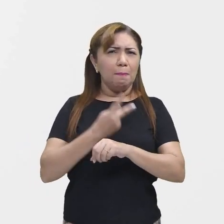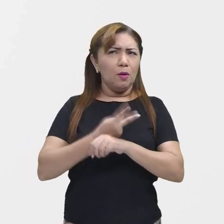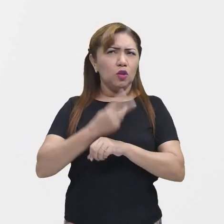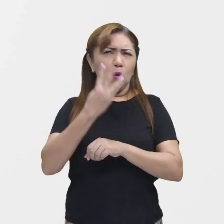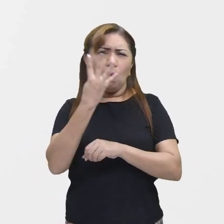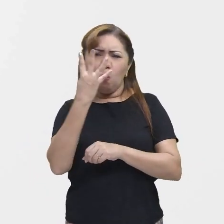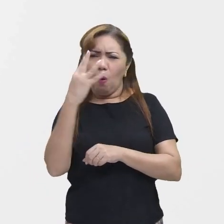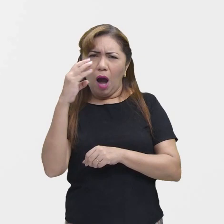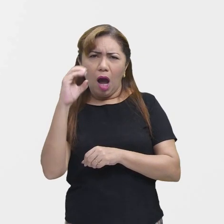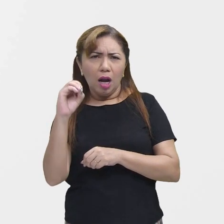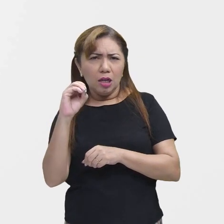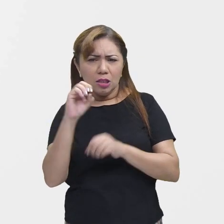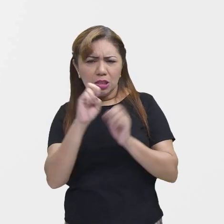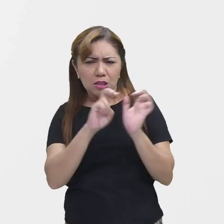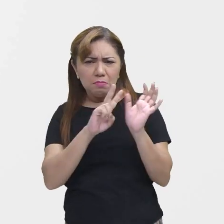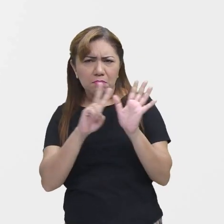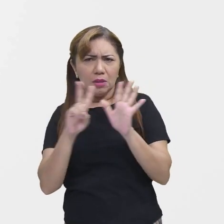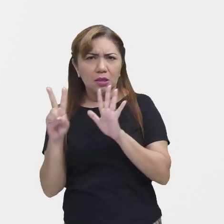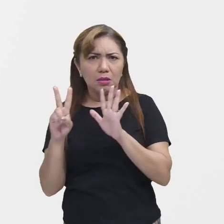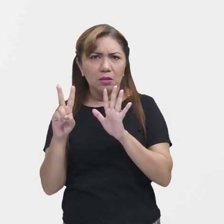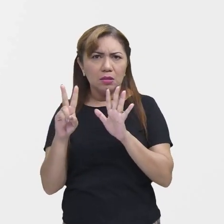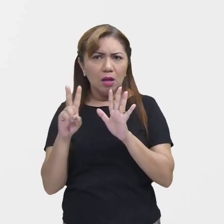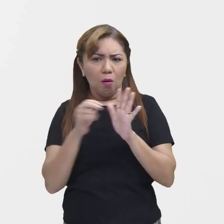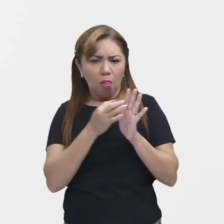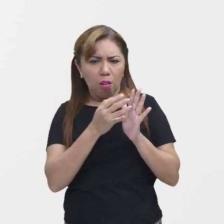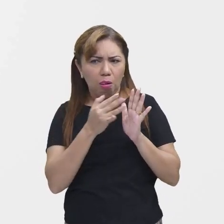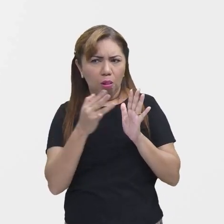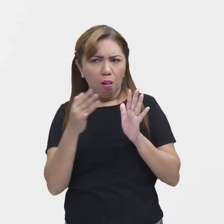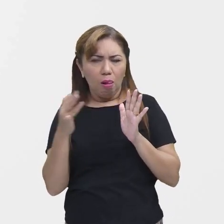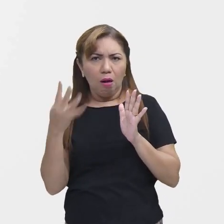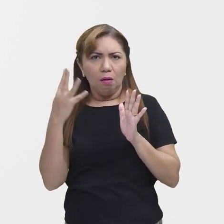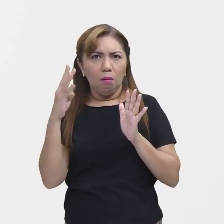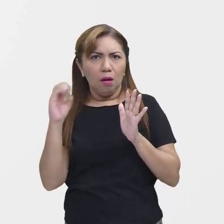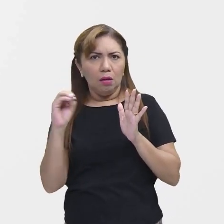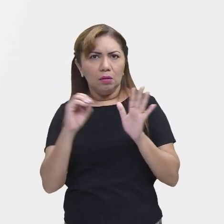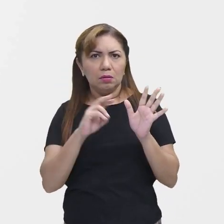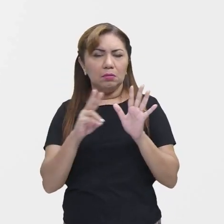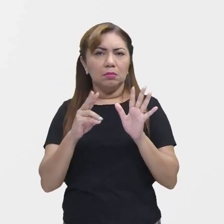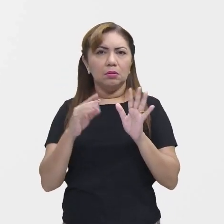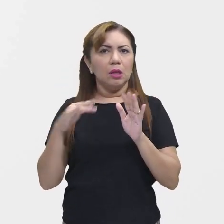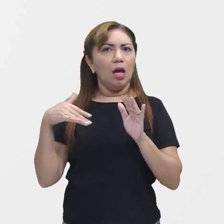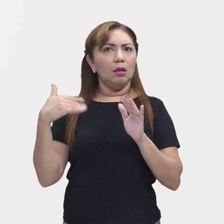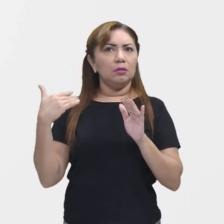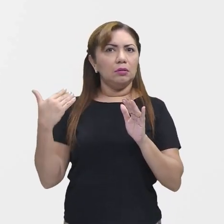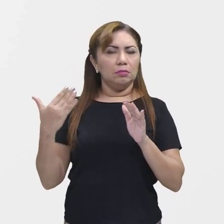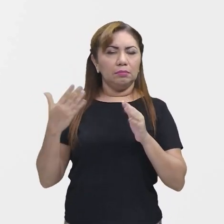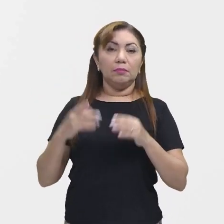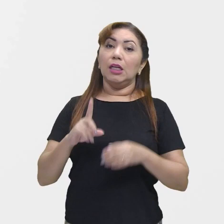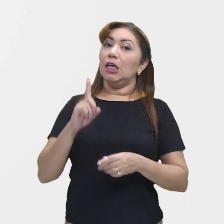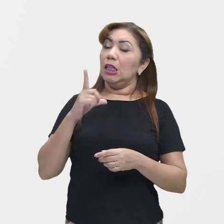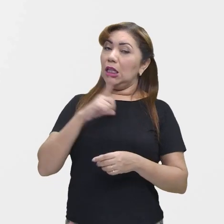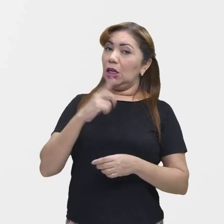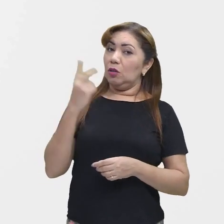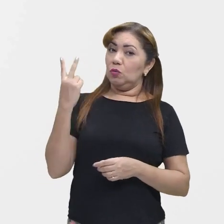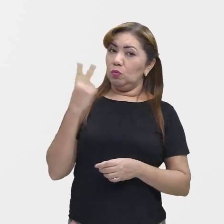gestação. Existem vários tipos de parto, sendo os principais normal e cesárea.